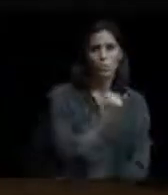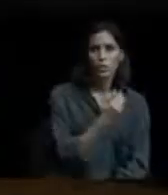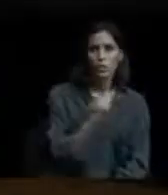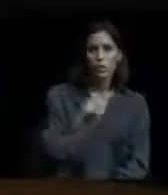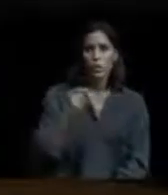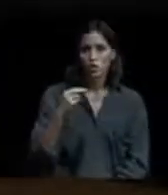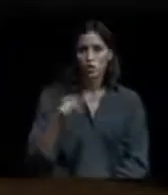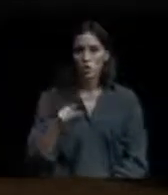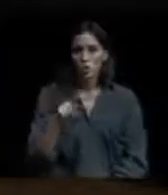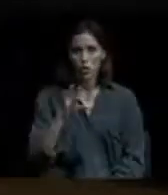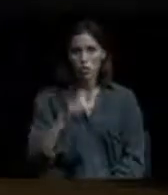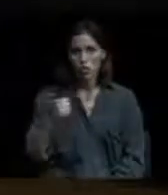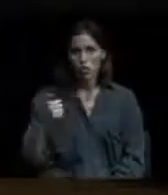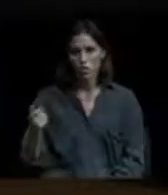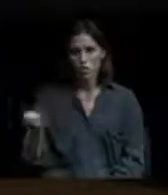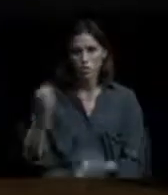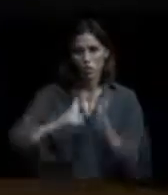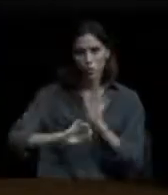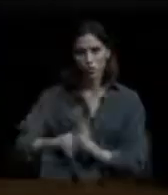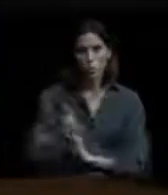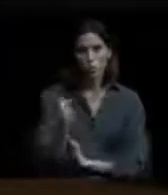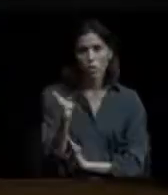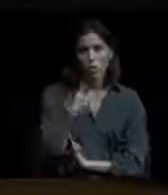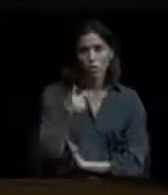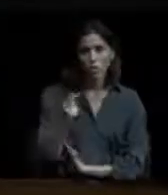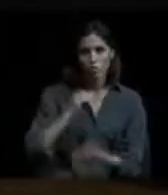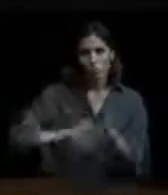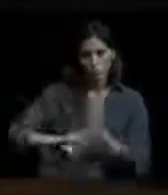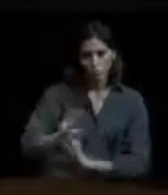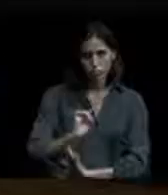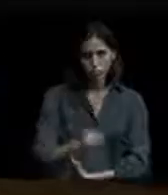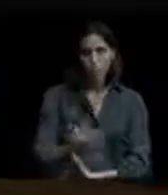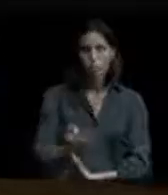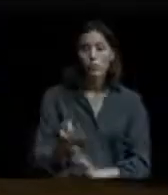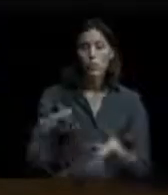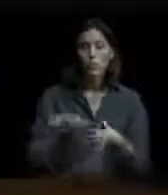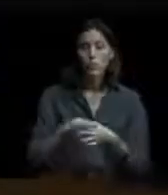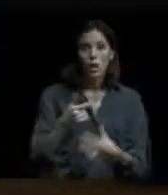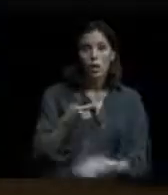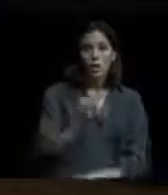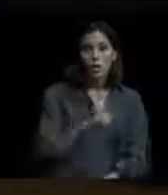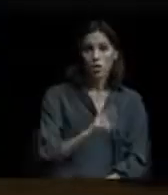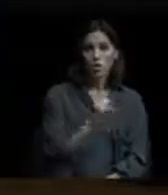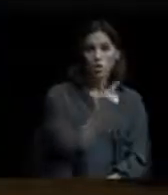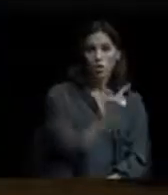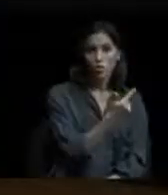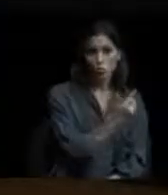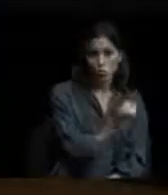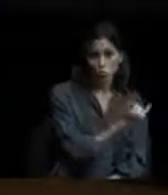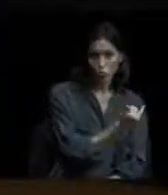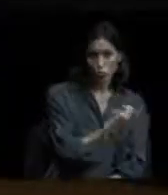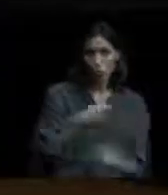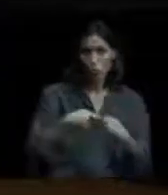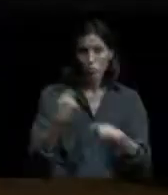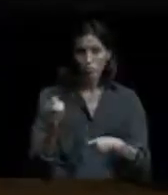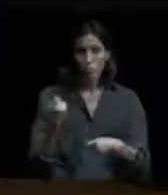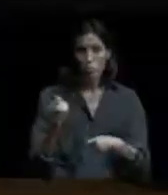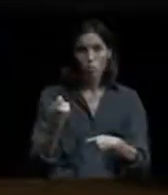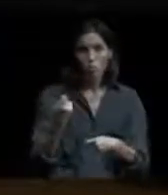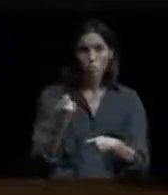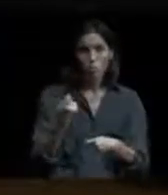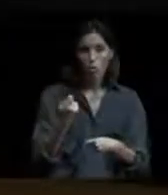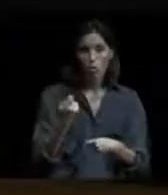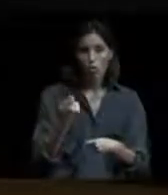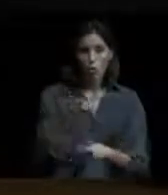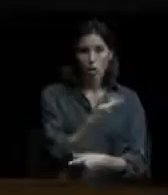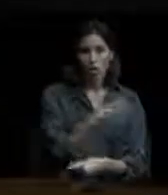223.467 municípios um total de 58,6 milhões de euros. Tratava-se de uma taxa desproporcional e desadequada, uma vez que mais não era do que a mudança de